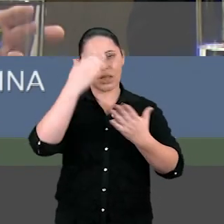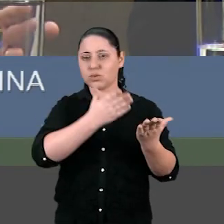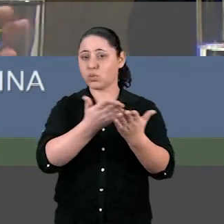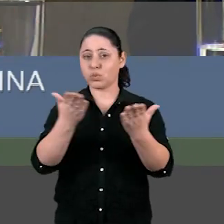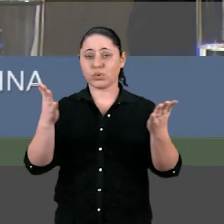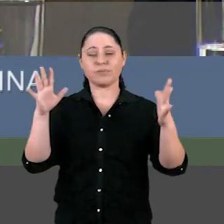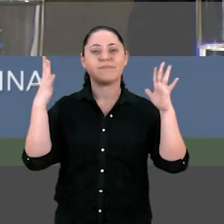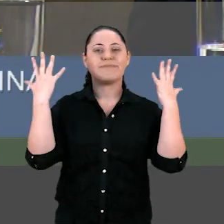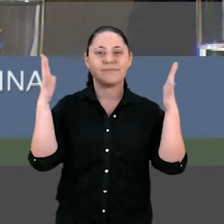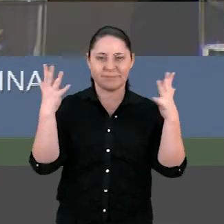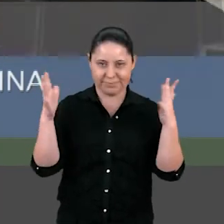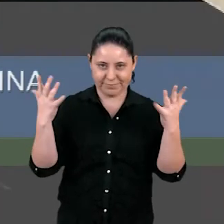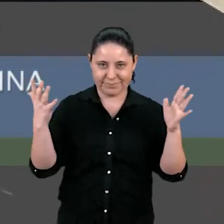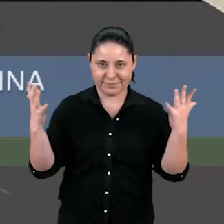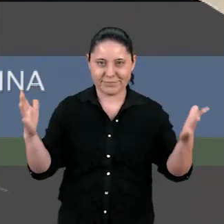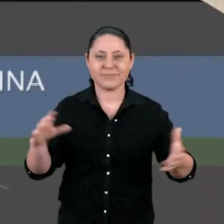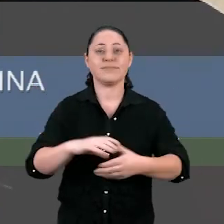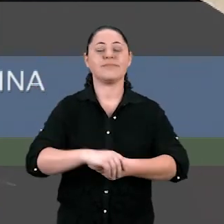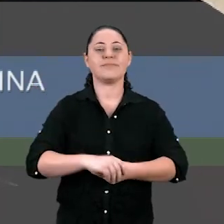Muito obrigado a todos.